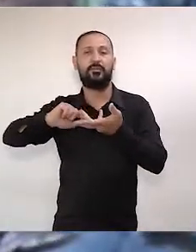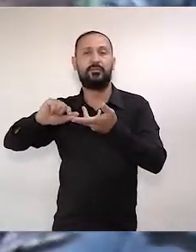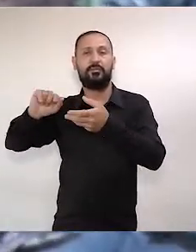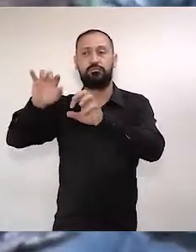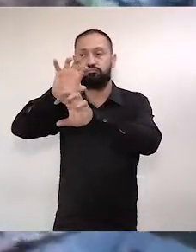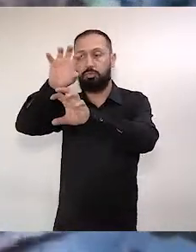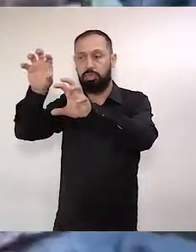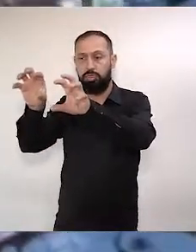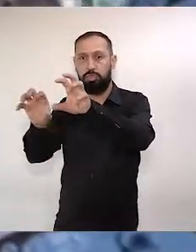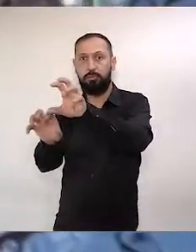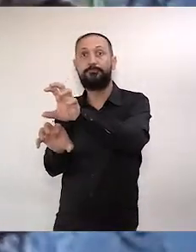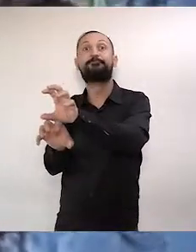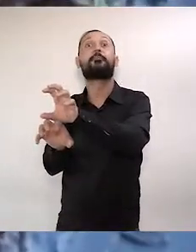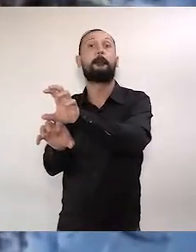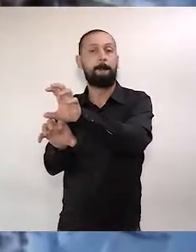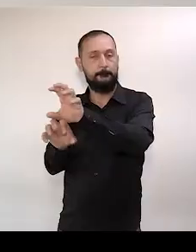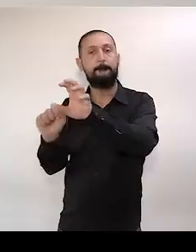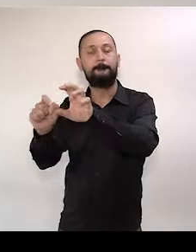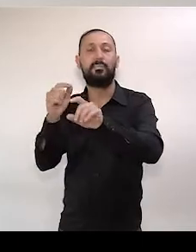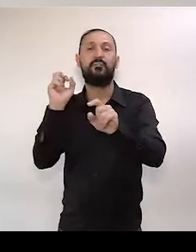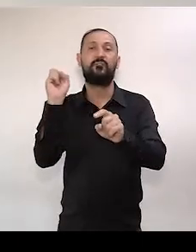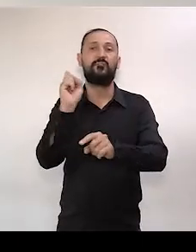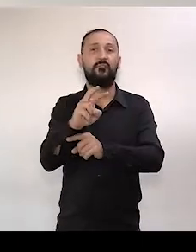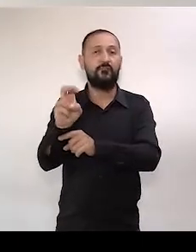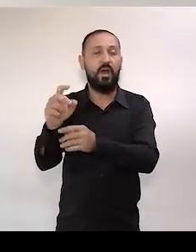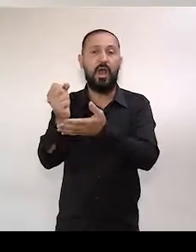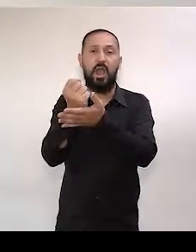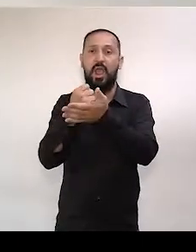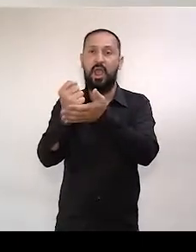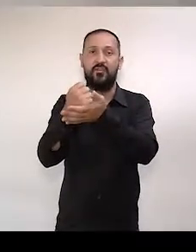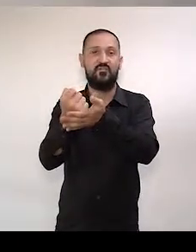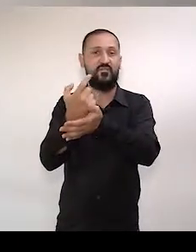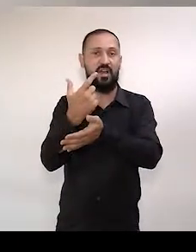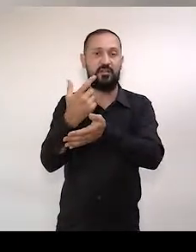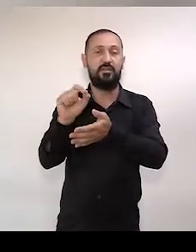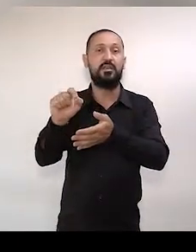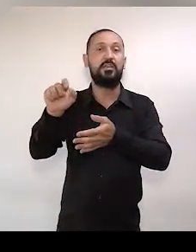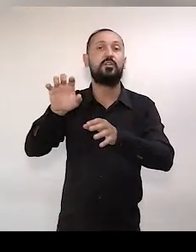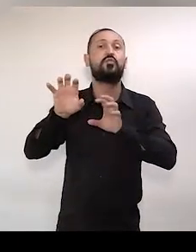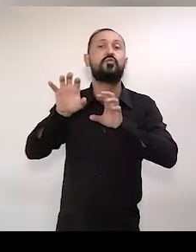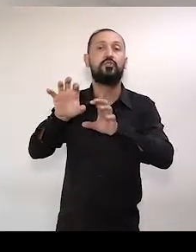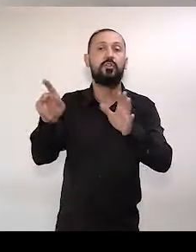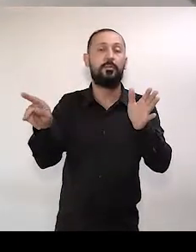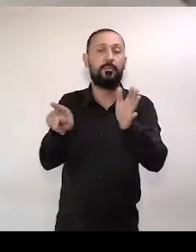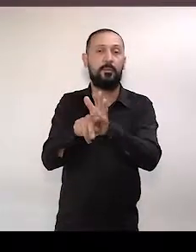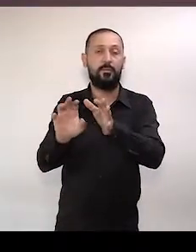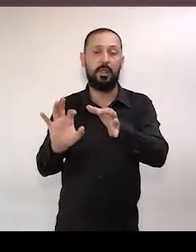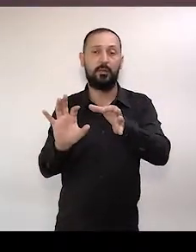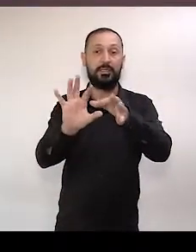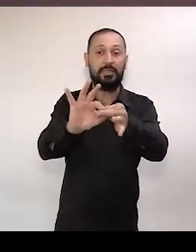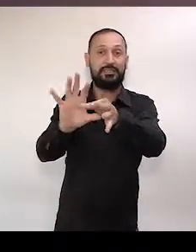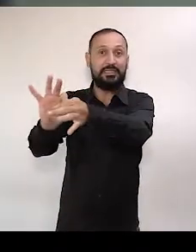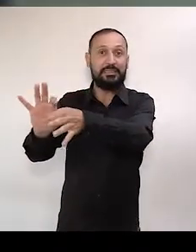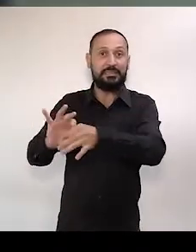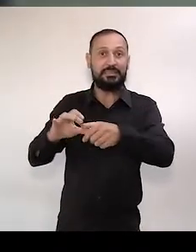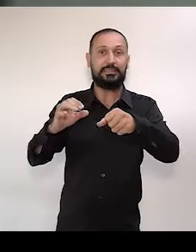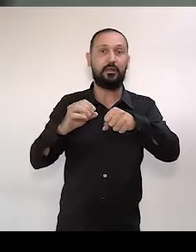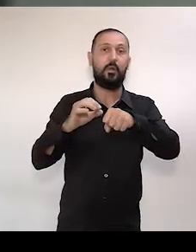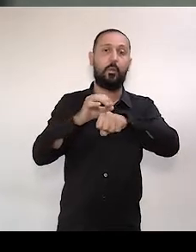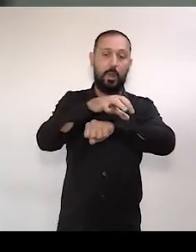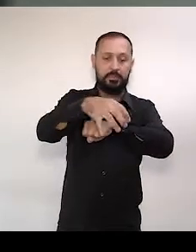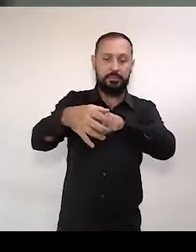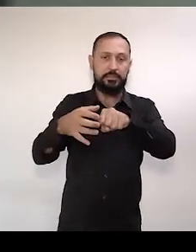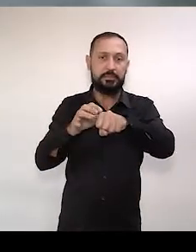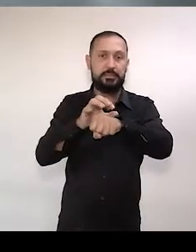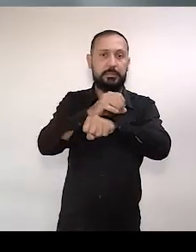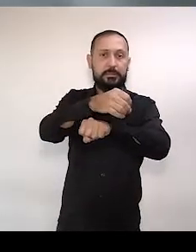quase incontáveis outras moléculas presentes, ela pode induzir efeitos farmacológicos, e é a forma de sua interação com